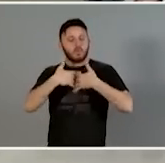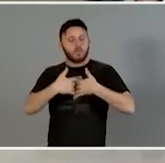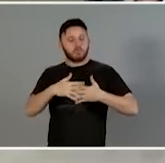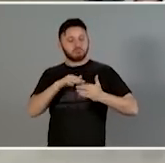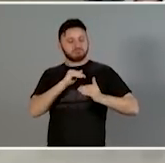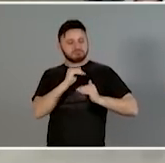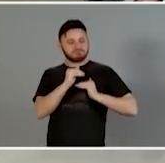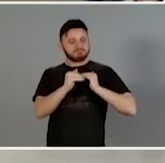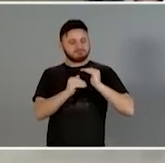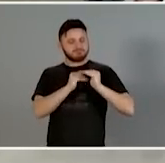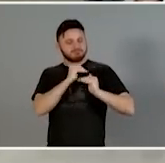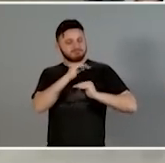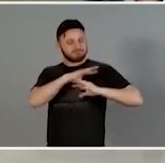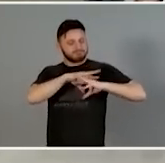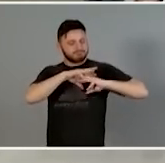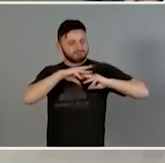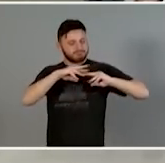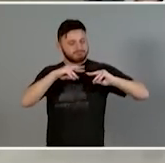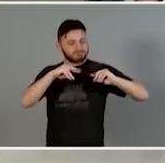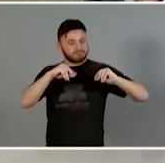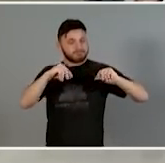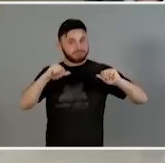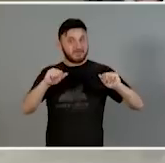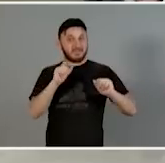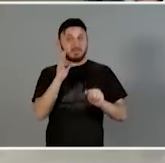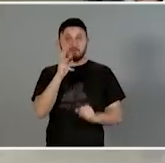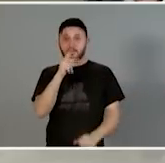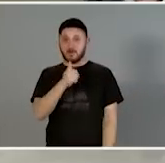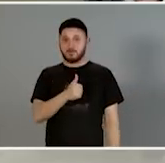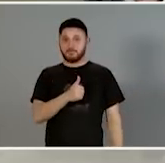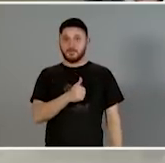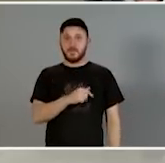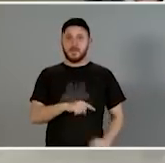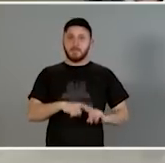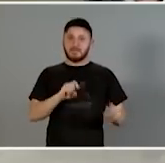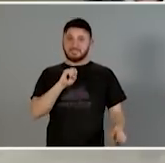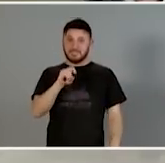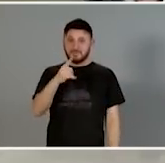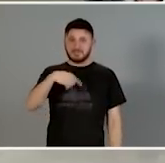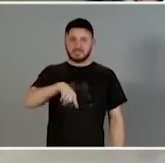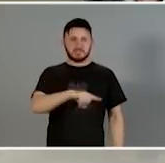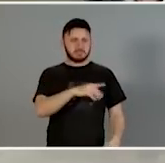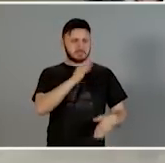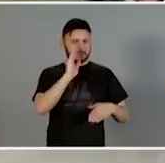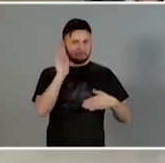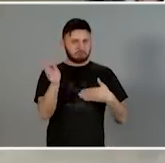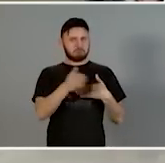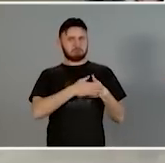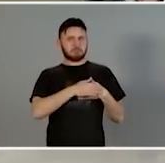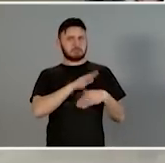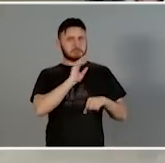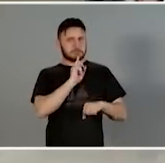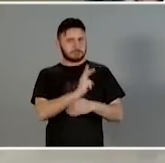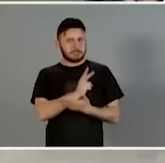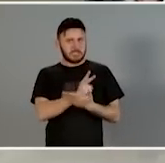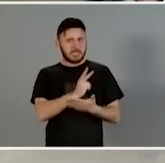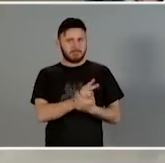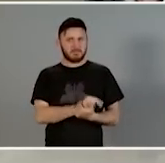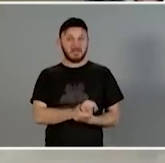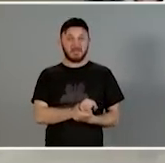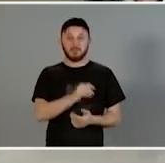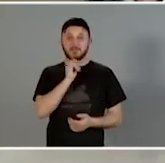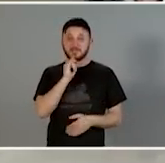de curar. Mas se você ficar com o gesso sempre, tua perna apodrece,